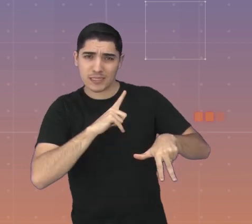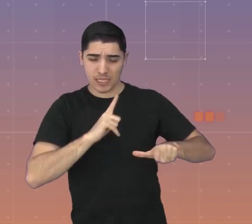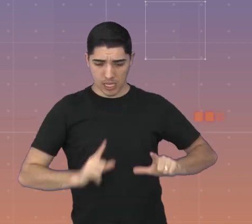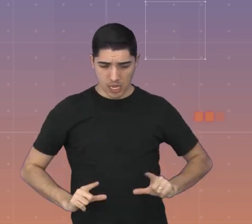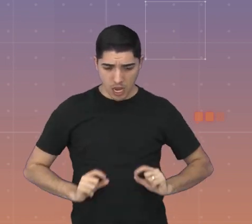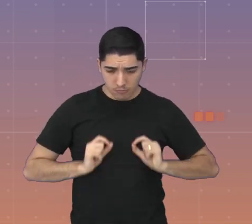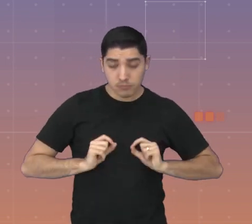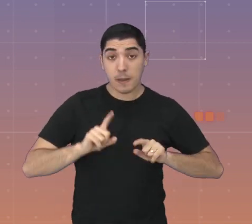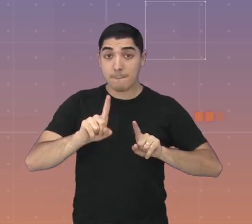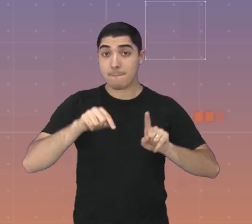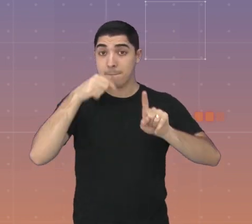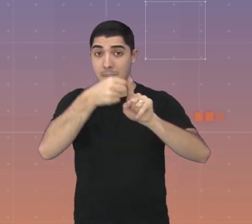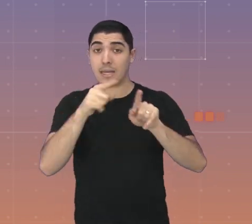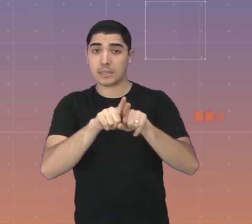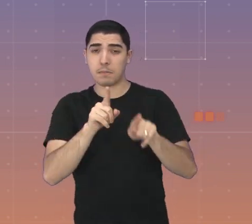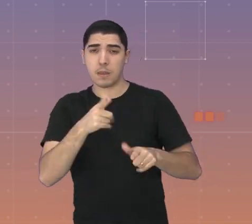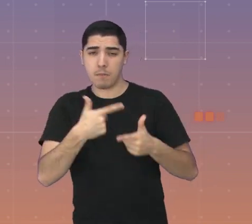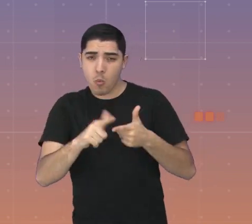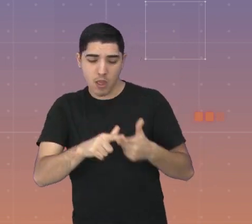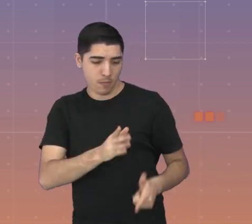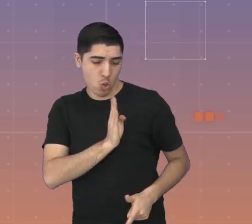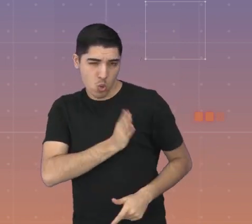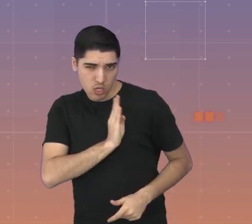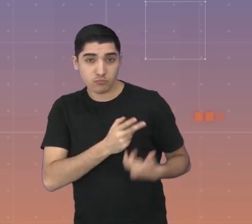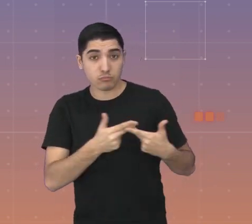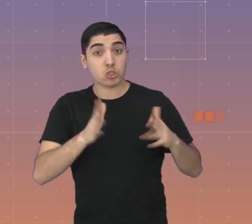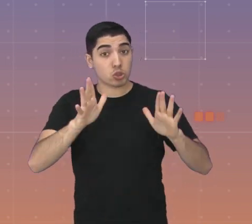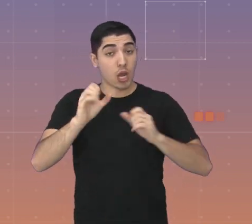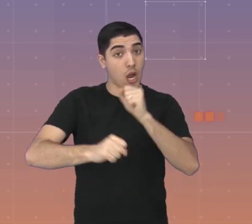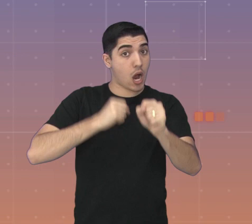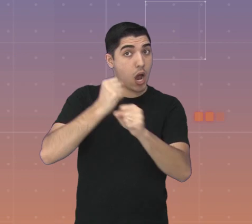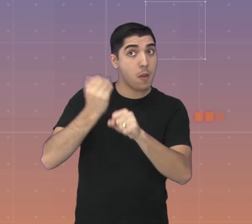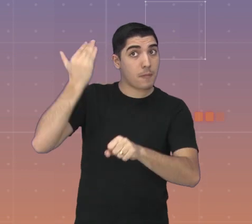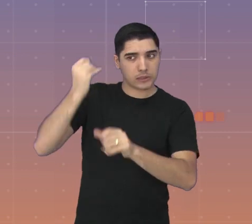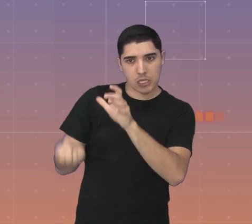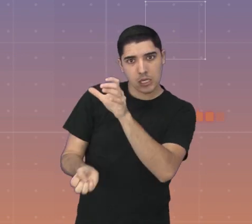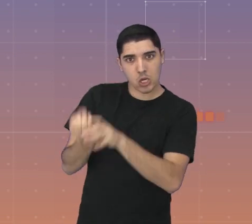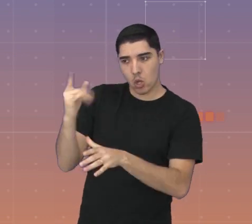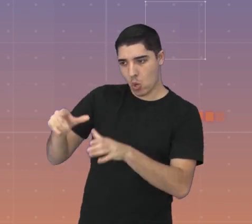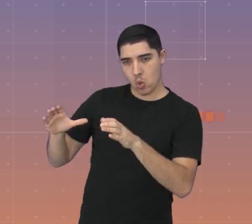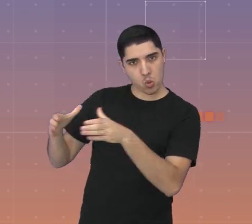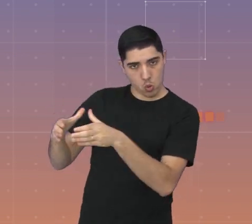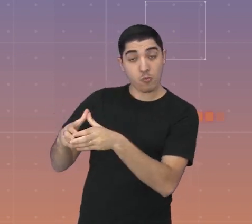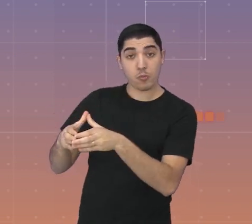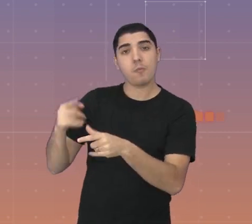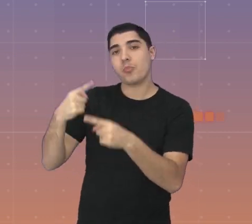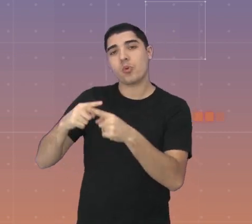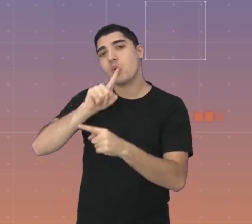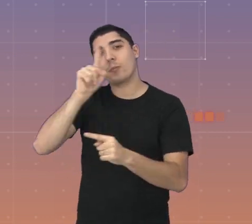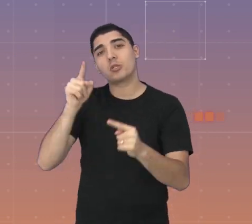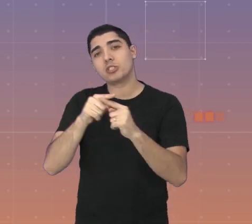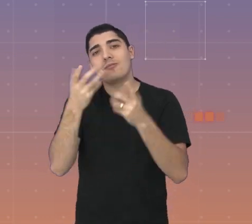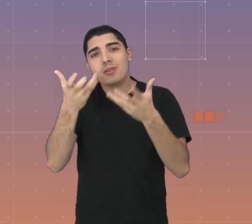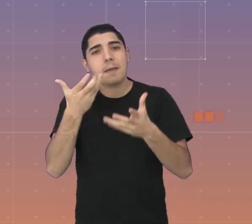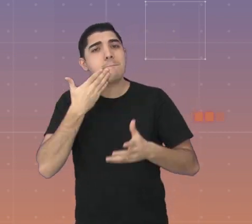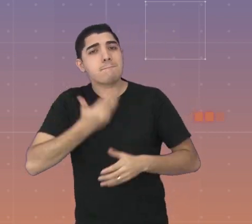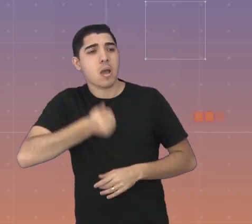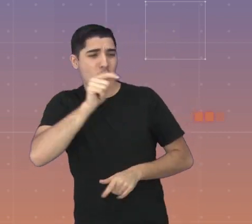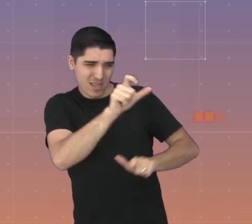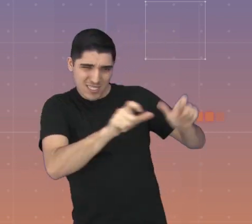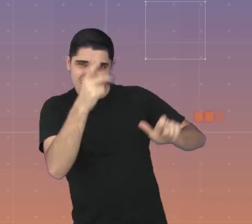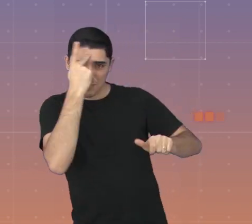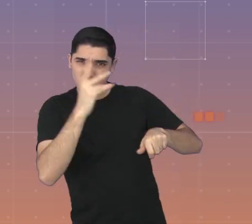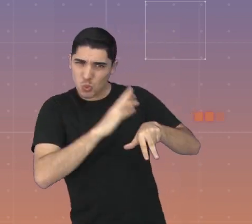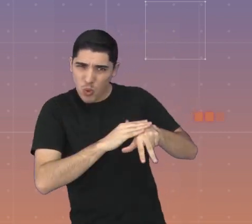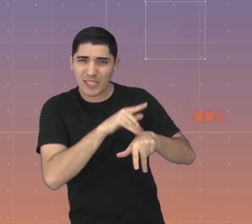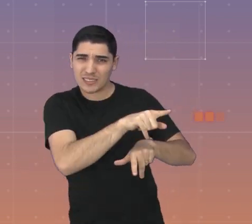oncológico e cardiológico fizeram diversas reuniões no ano passado, com o objetivo de ampliar e melhorar o atendimento